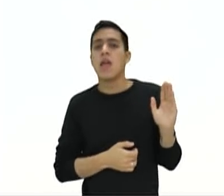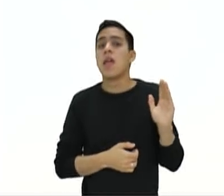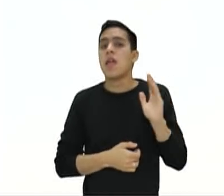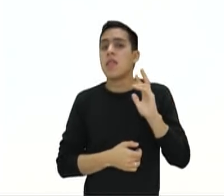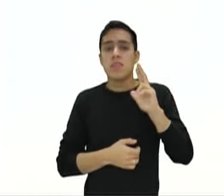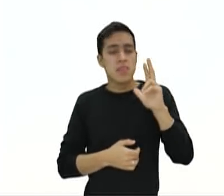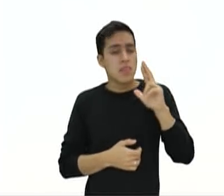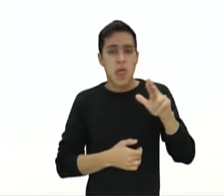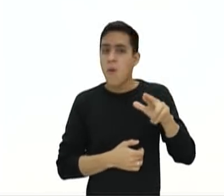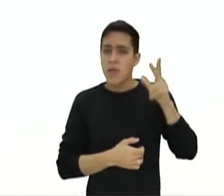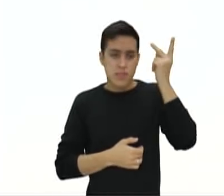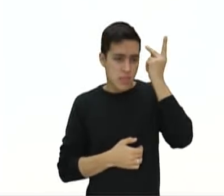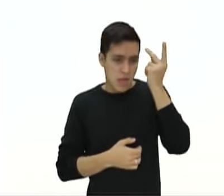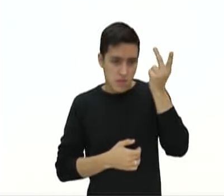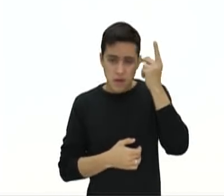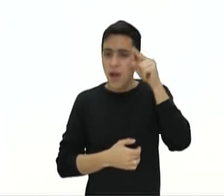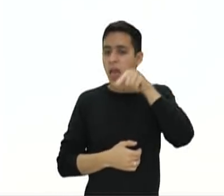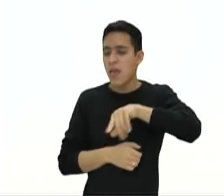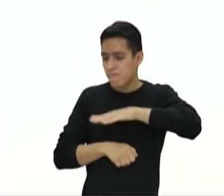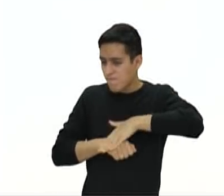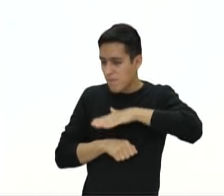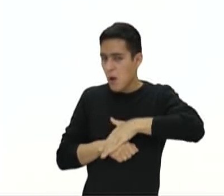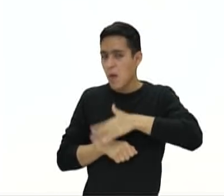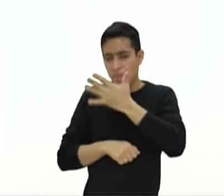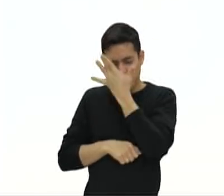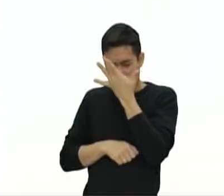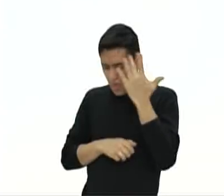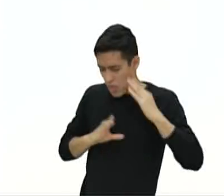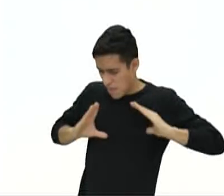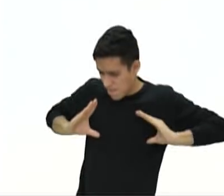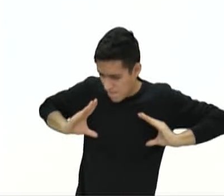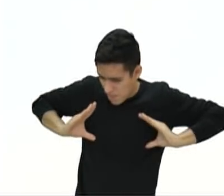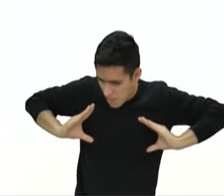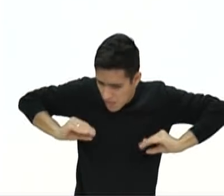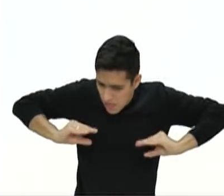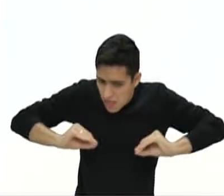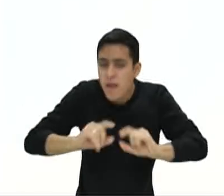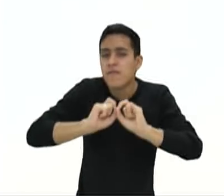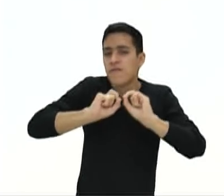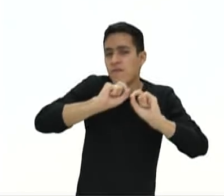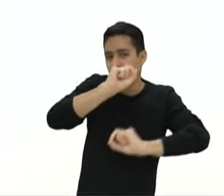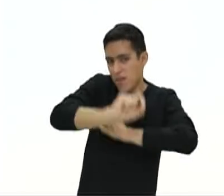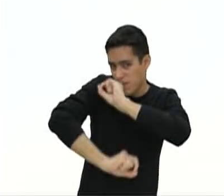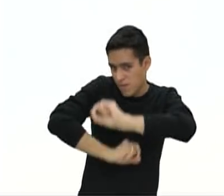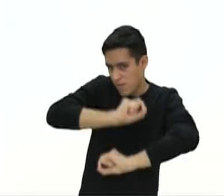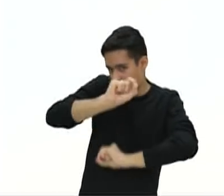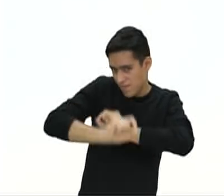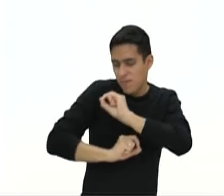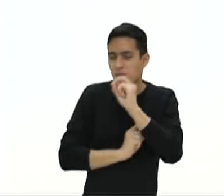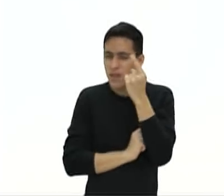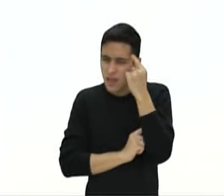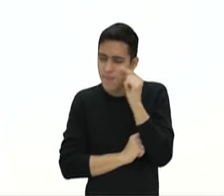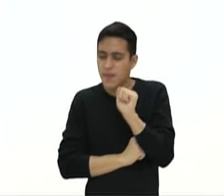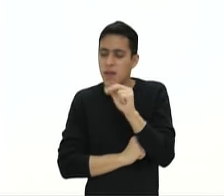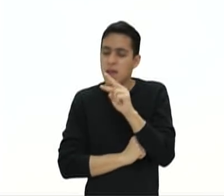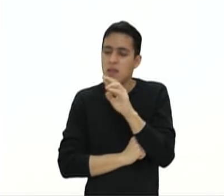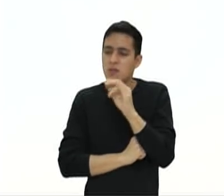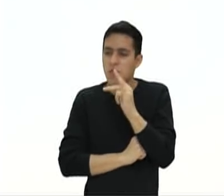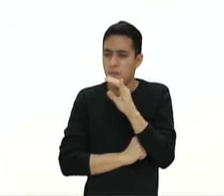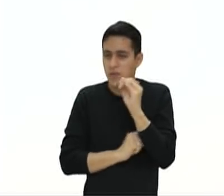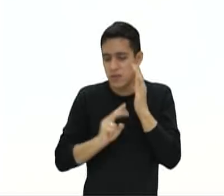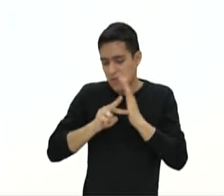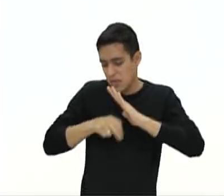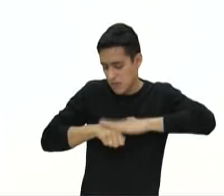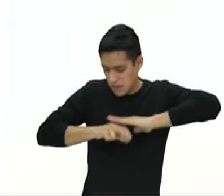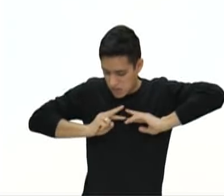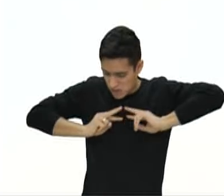artificial, ou seja, resultado direto da interferência antrópica sobre o meio. Antrópica é do ser